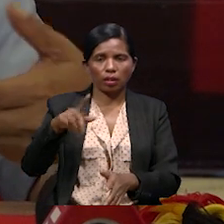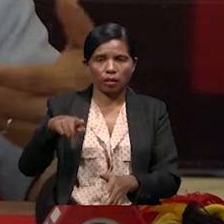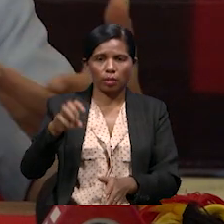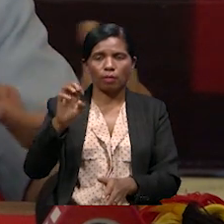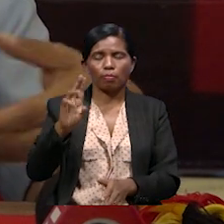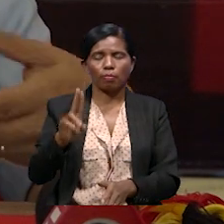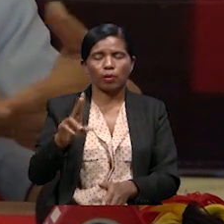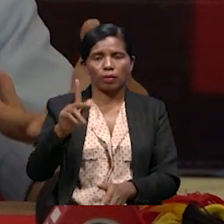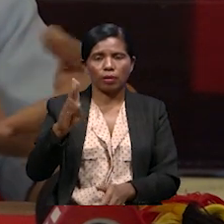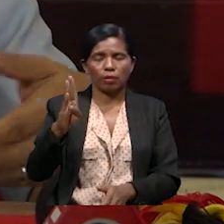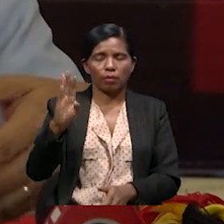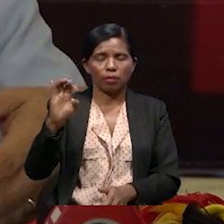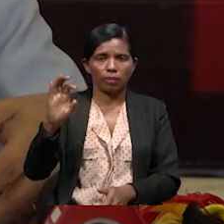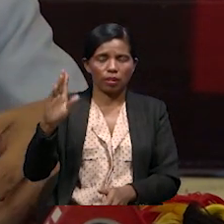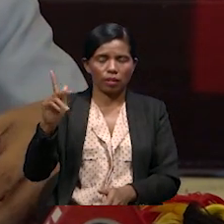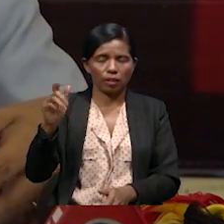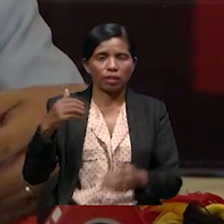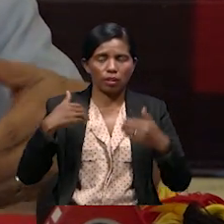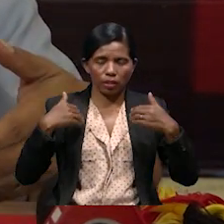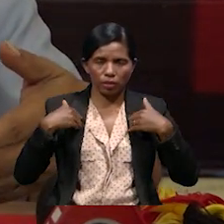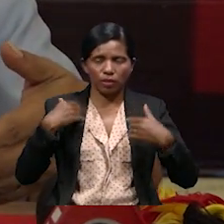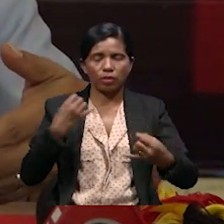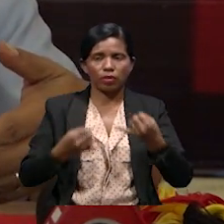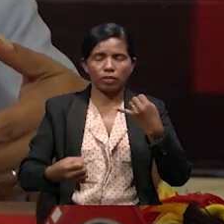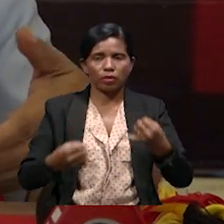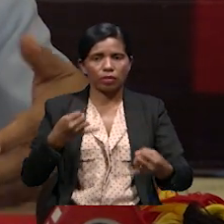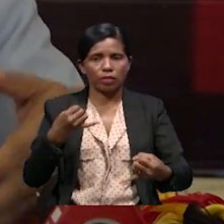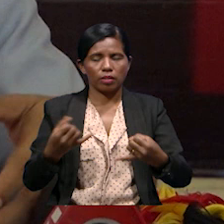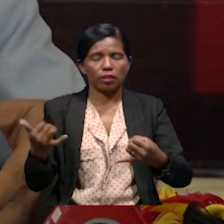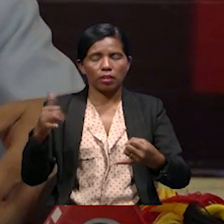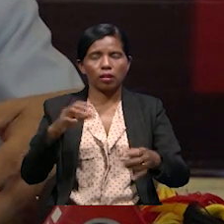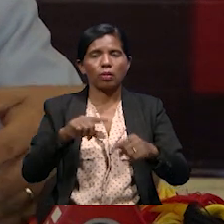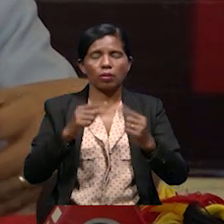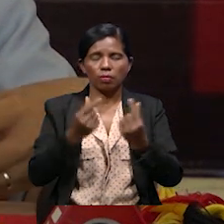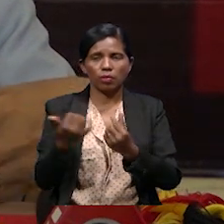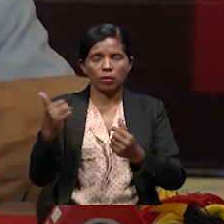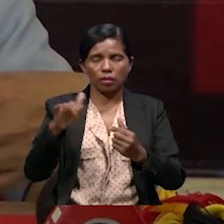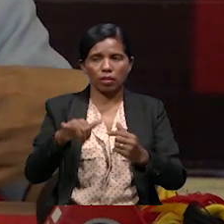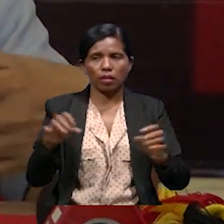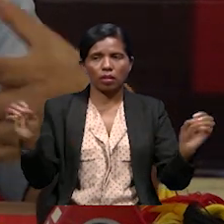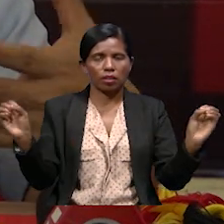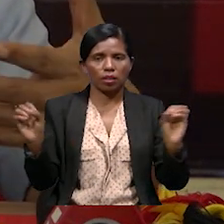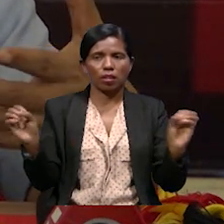Iana efeito jurídico, candidato Sira, equipa Sira, sei lá,